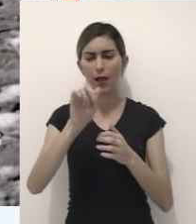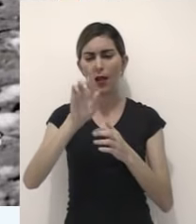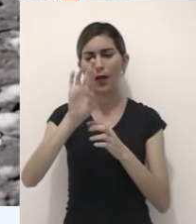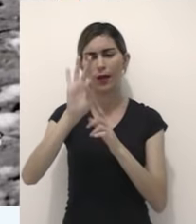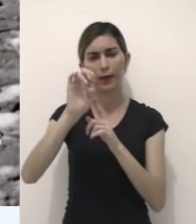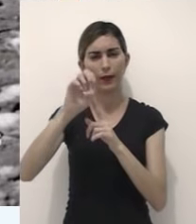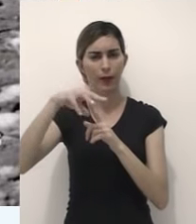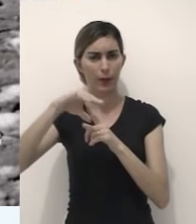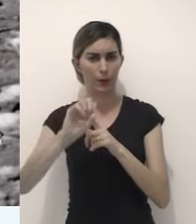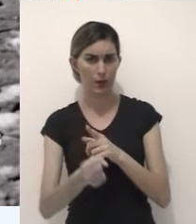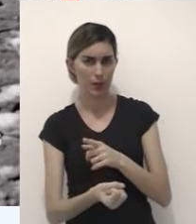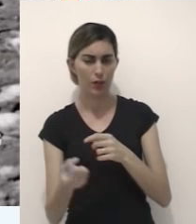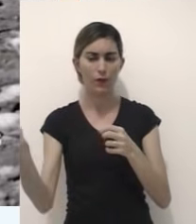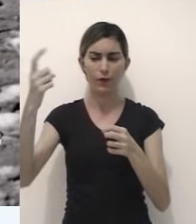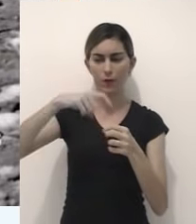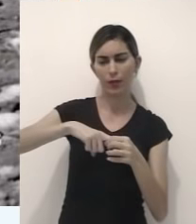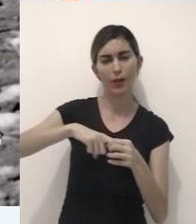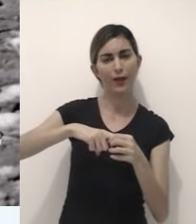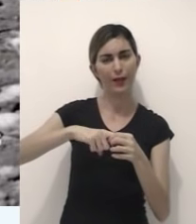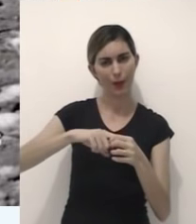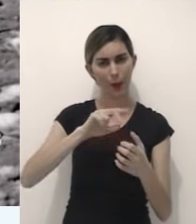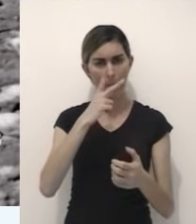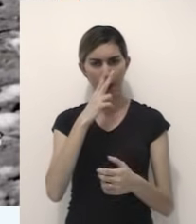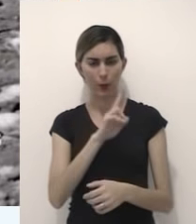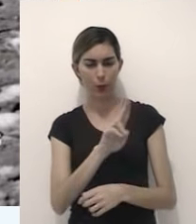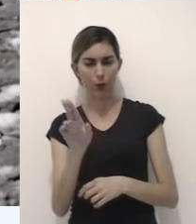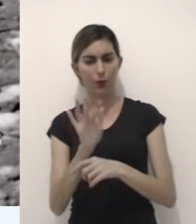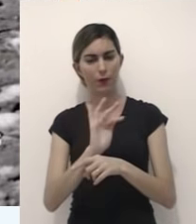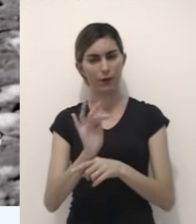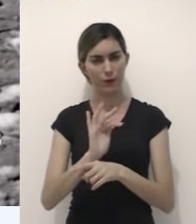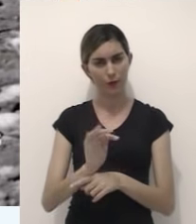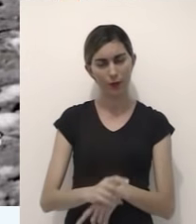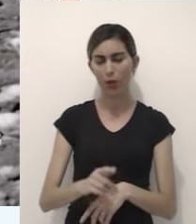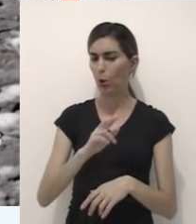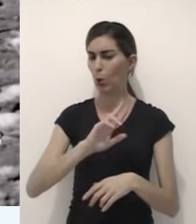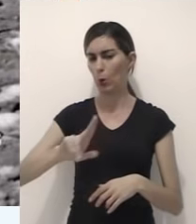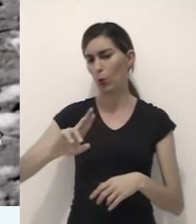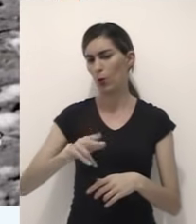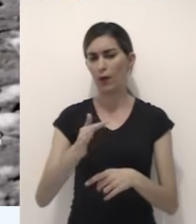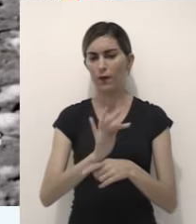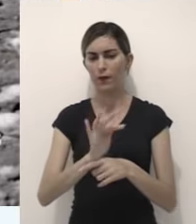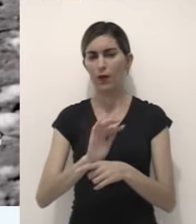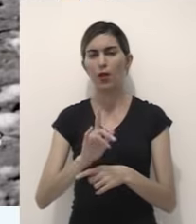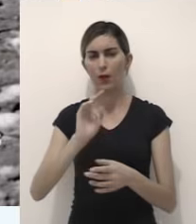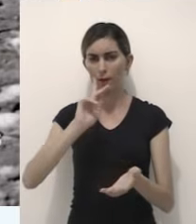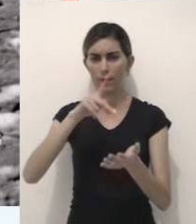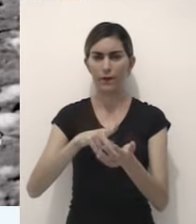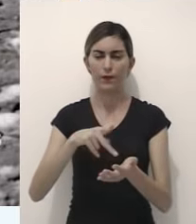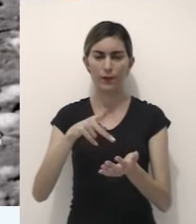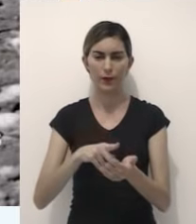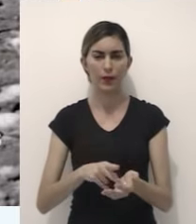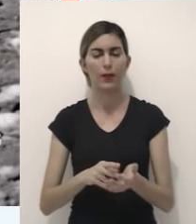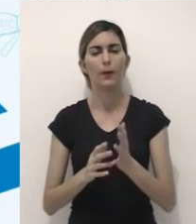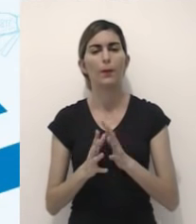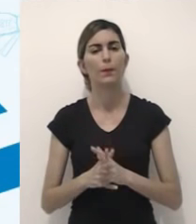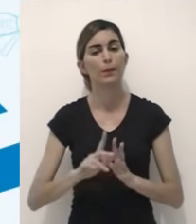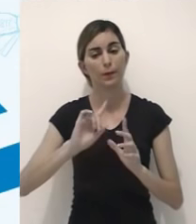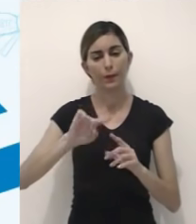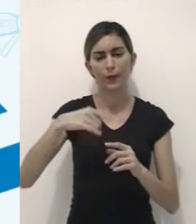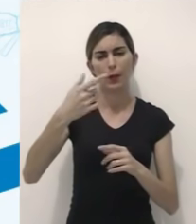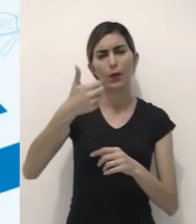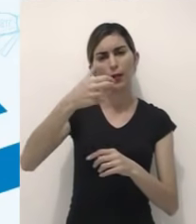Missão Artemis, o Retorno. Parece nome de filme, né? Mas não é filme não, é